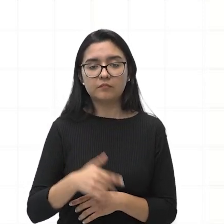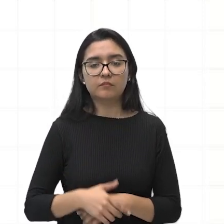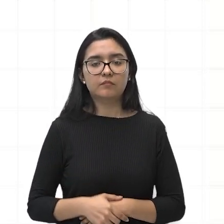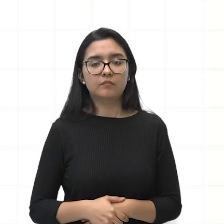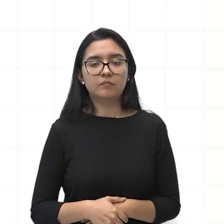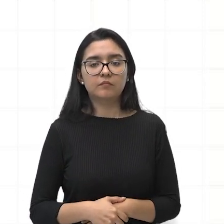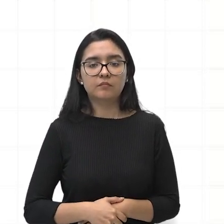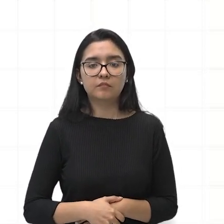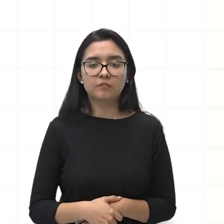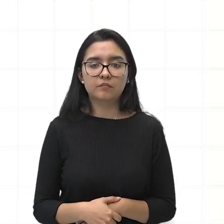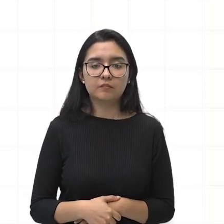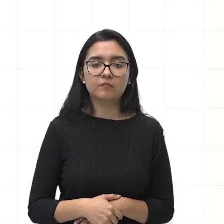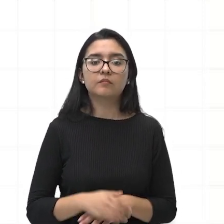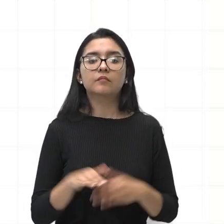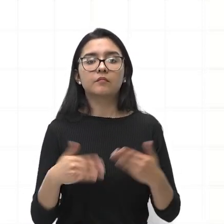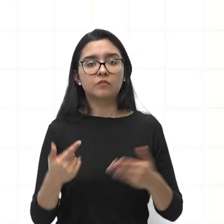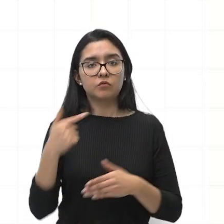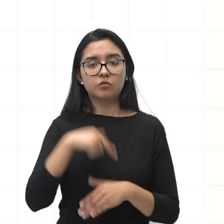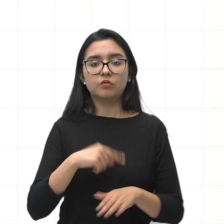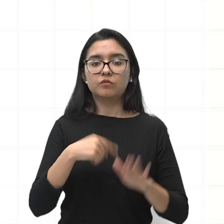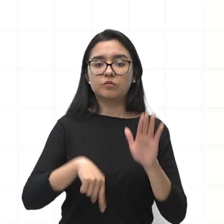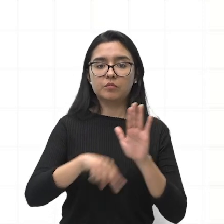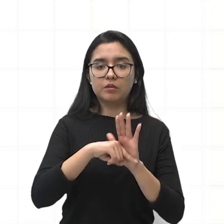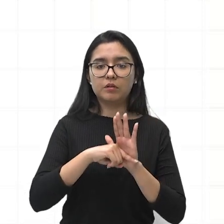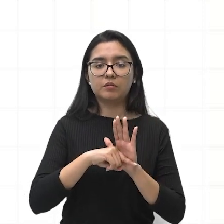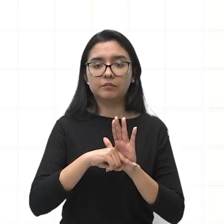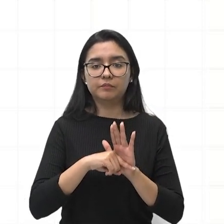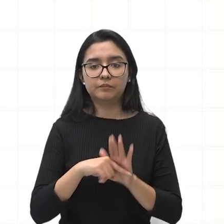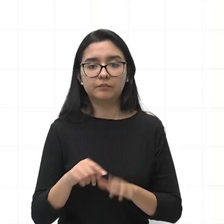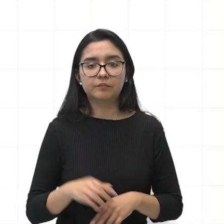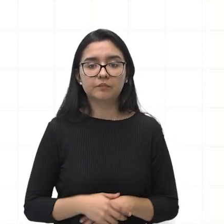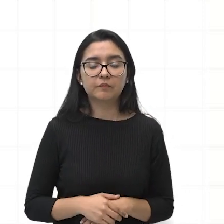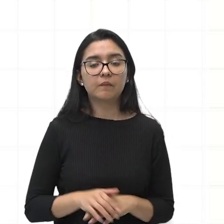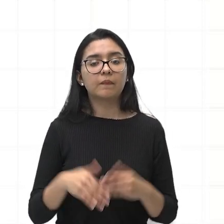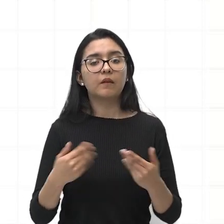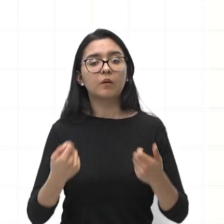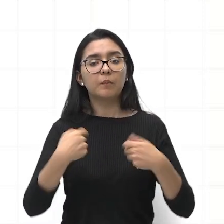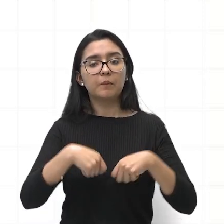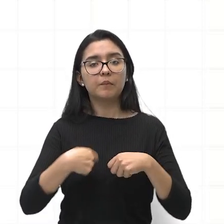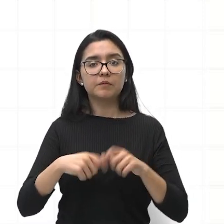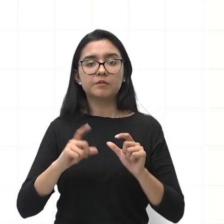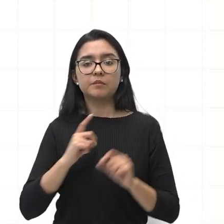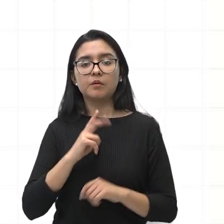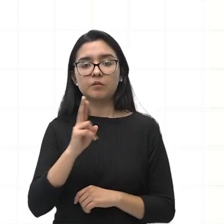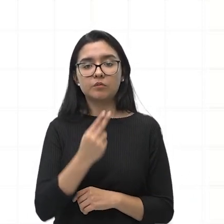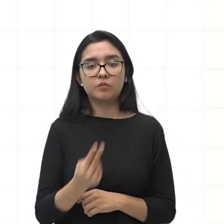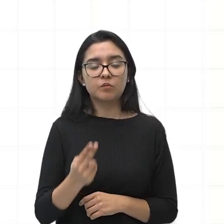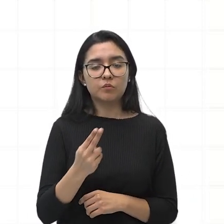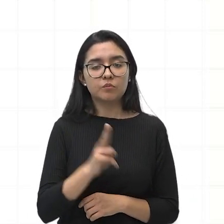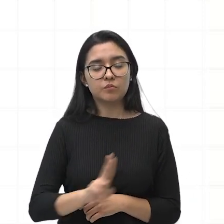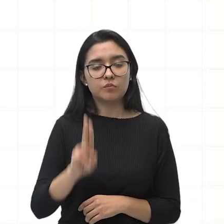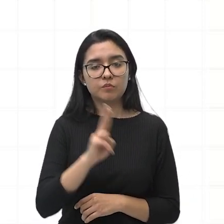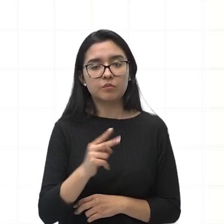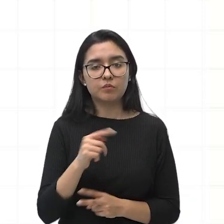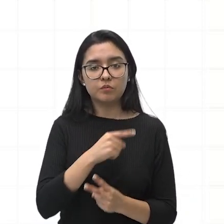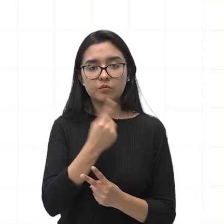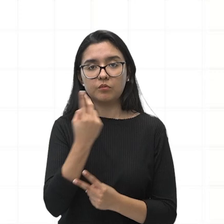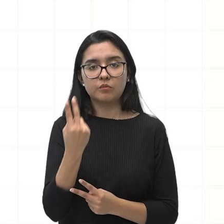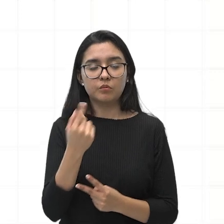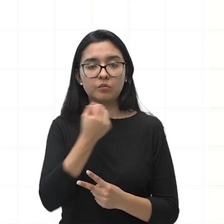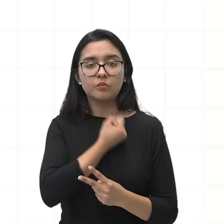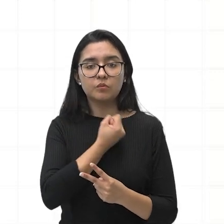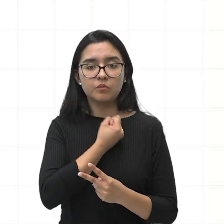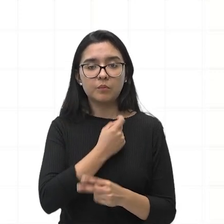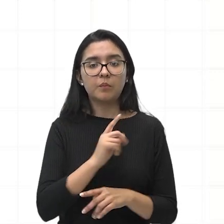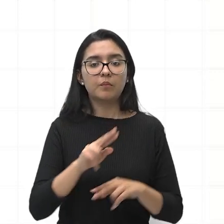Então, nós vamos ter aqui, né? Subtraindo vai dar 10. Beleza. Como a gente só vai precisar trabalhar com duas casas decimais, porque nós vamos multiplicar isso por